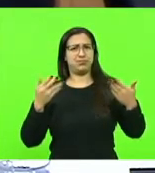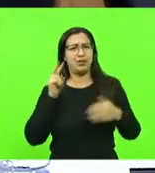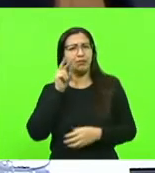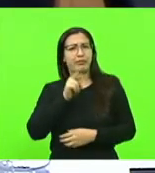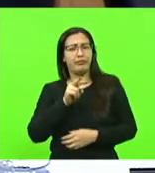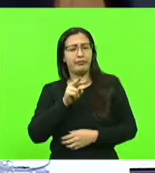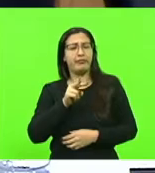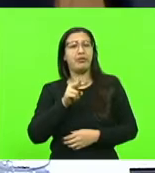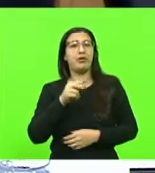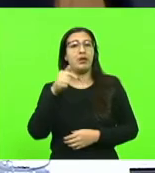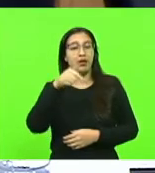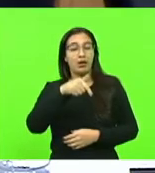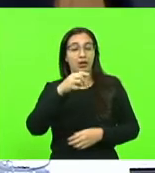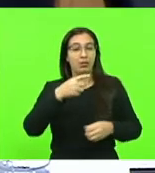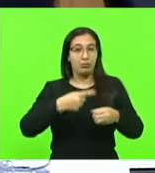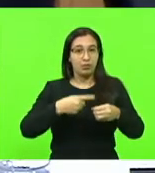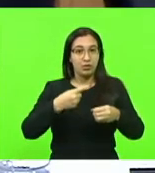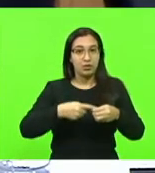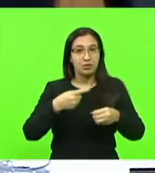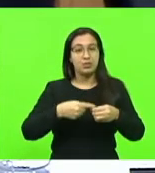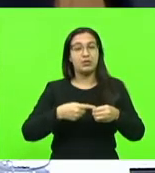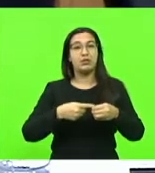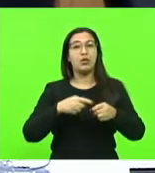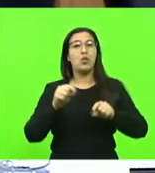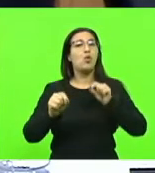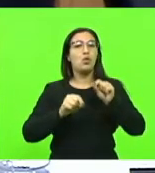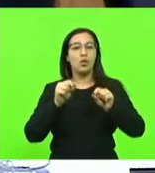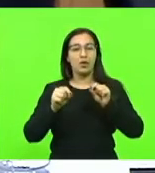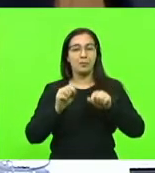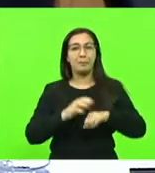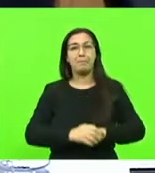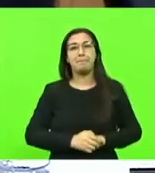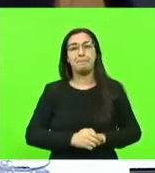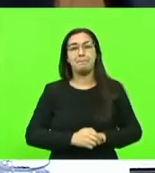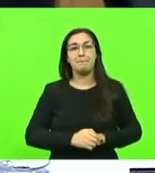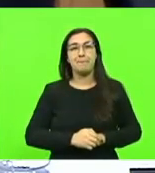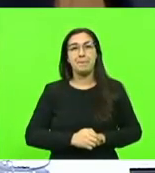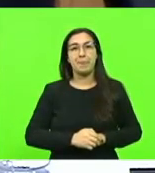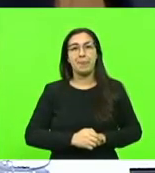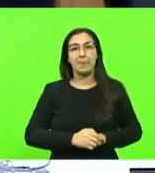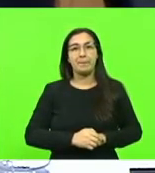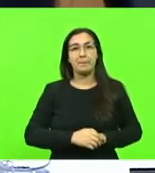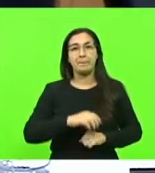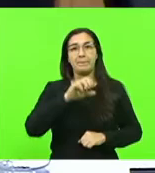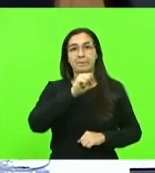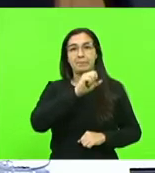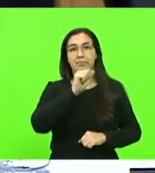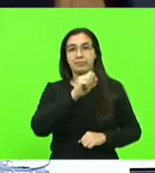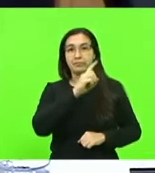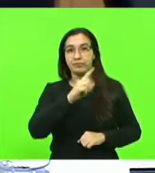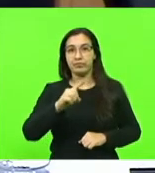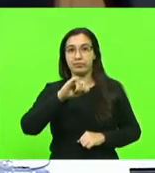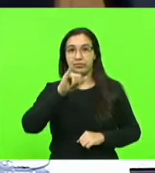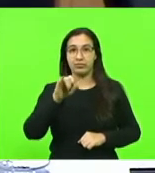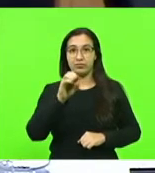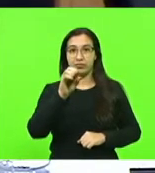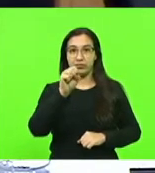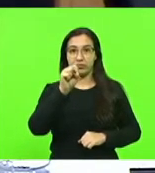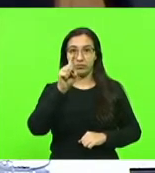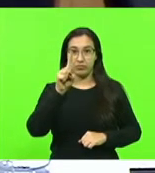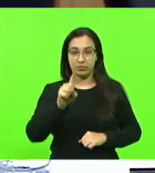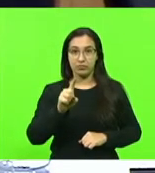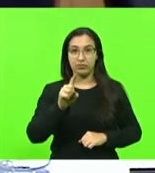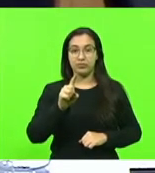trazer um município aqui para os deputados terem como base. São José do Cerrito